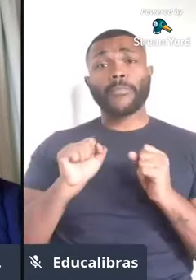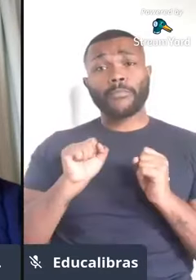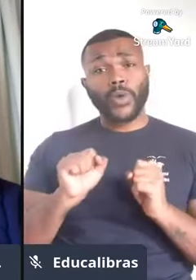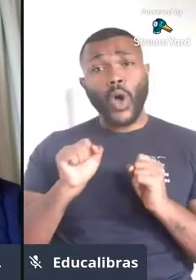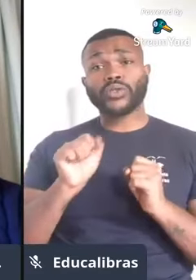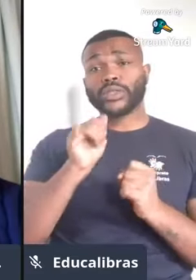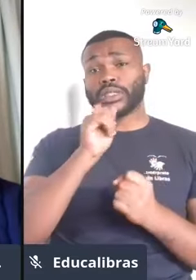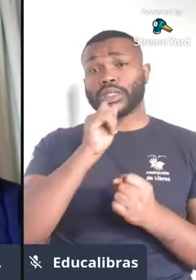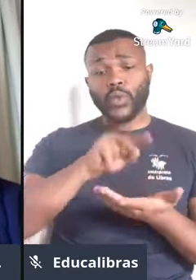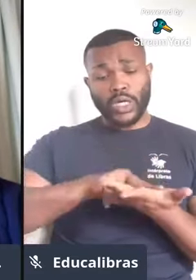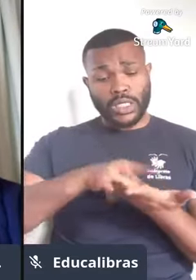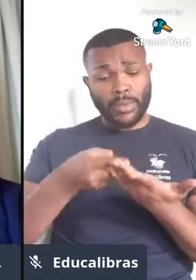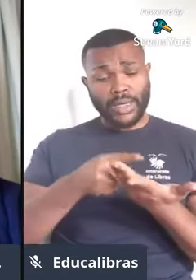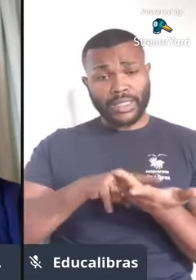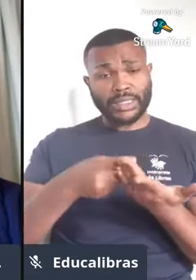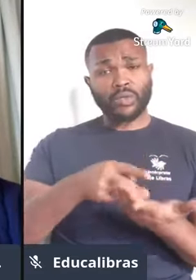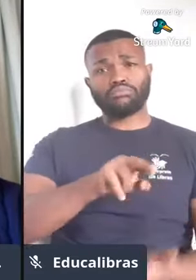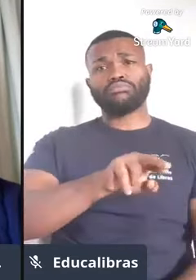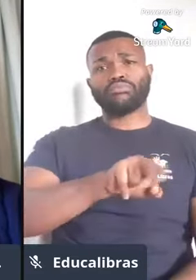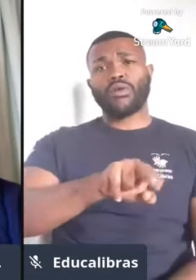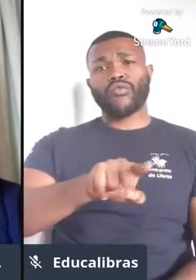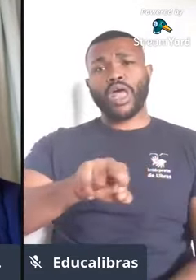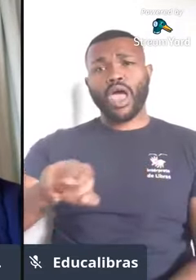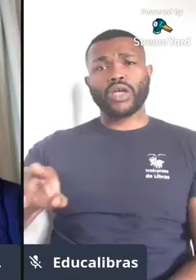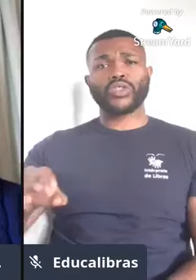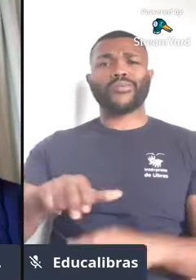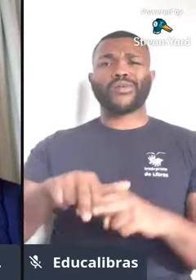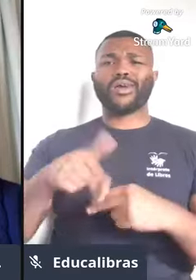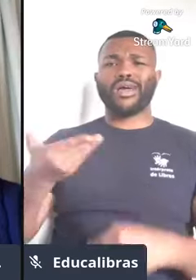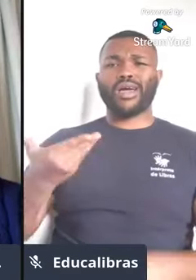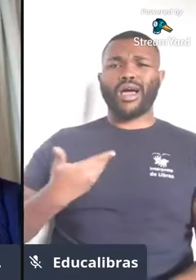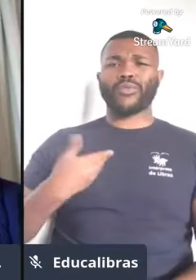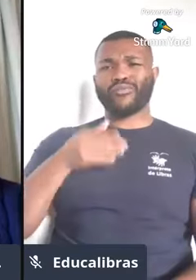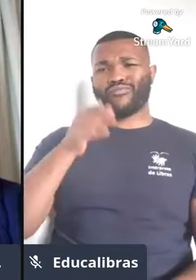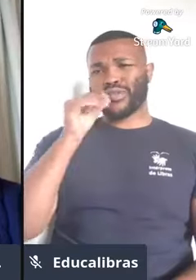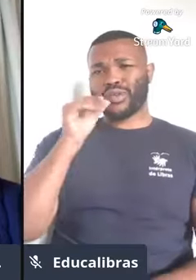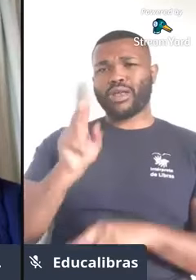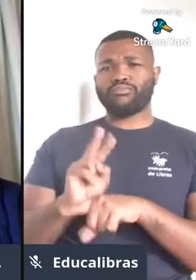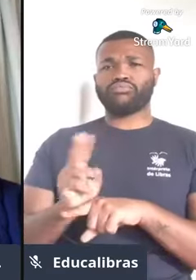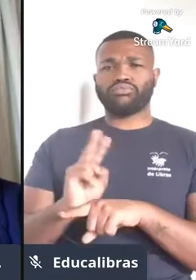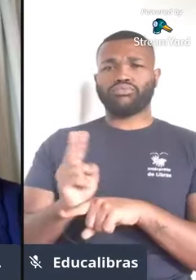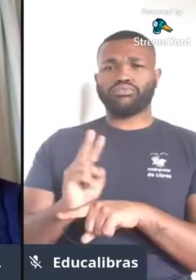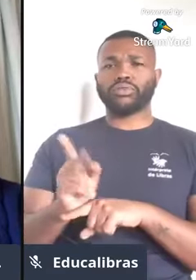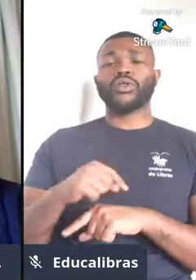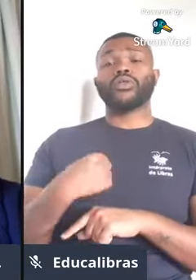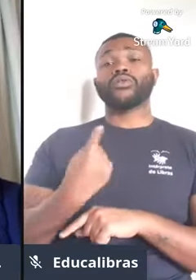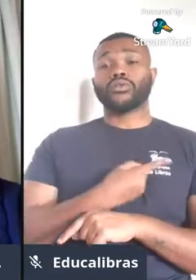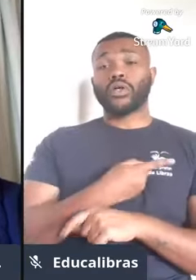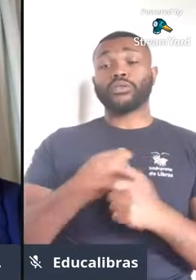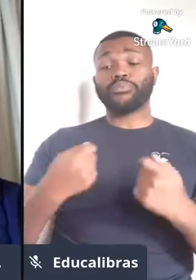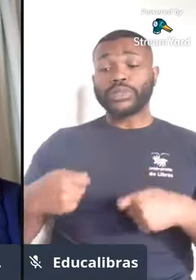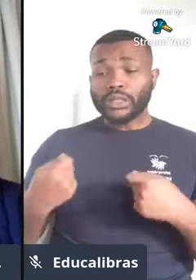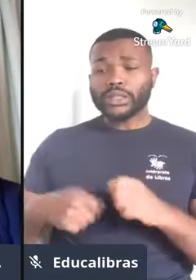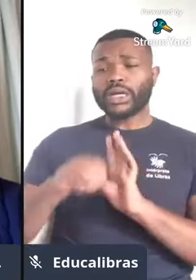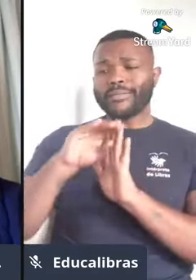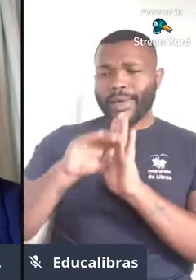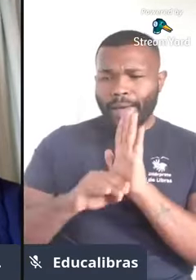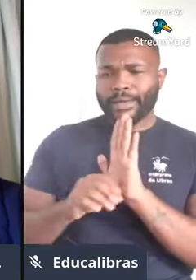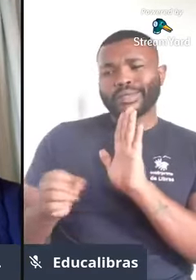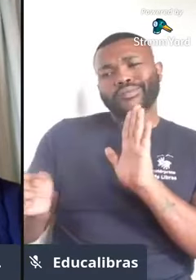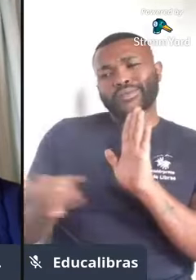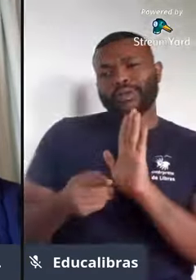interpretações diferentes por diferentes colegas auditores, nós, então, atualizarmos as nossas instruções de maneira que